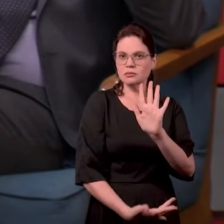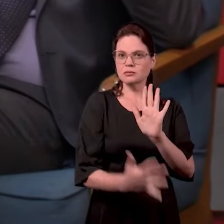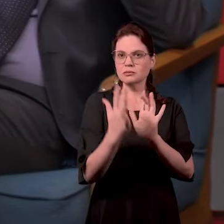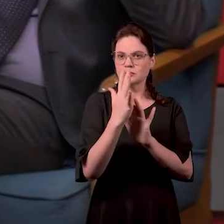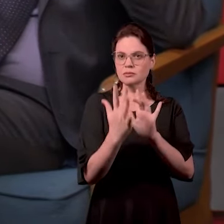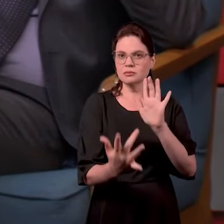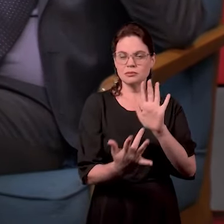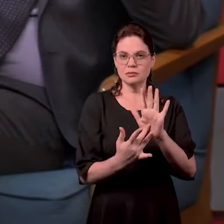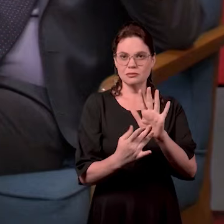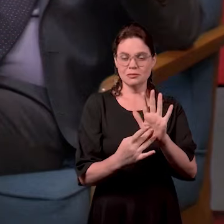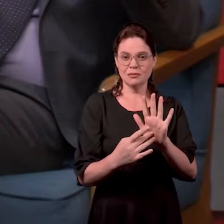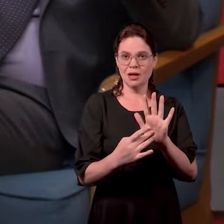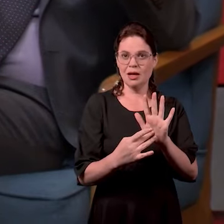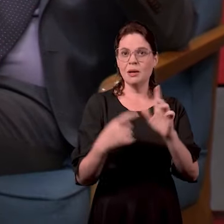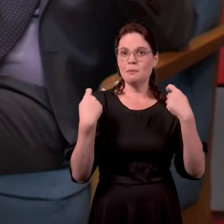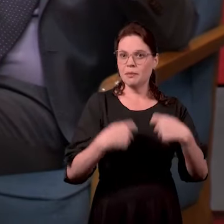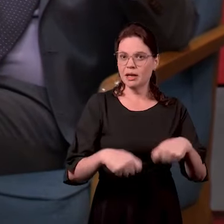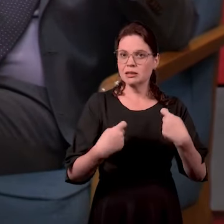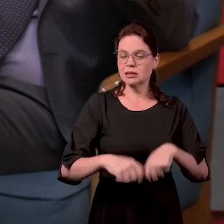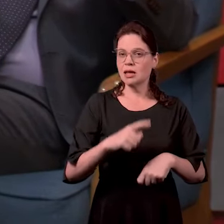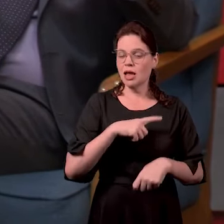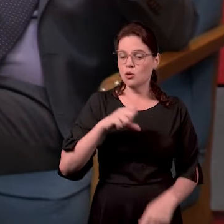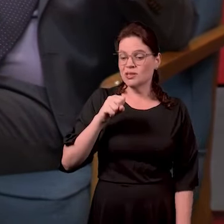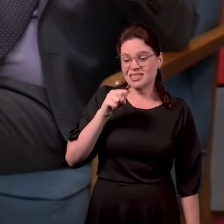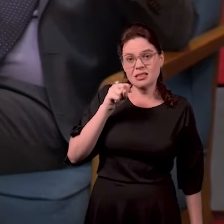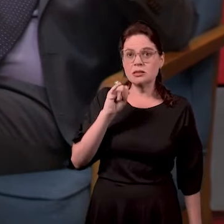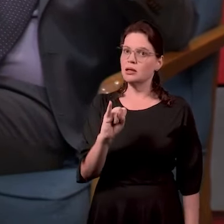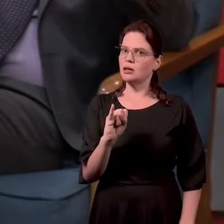que ali há uma condição.